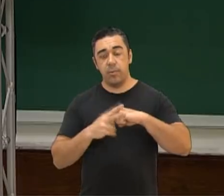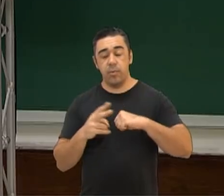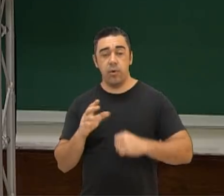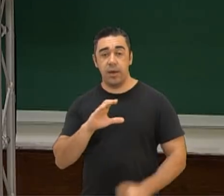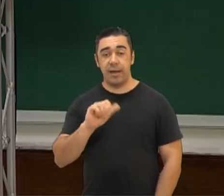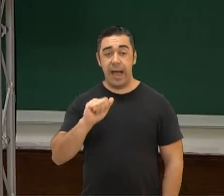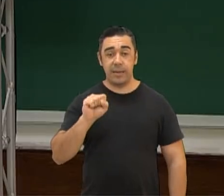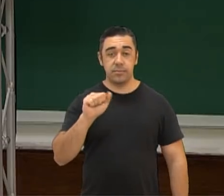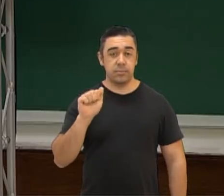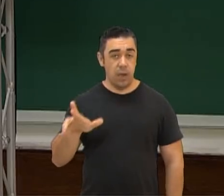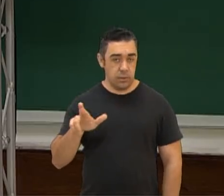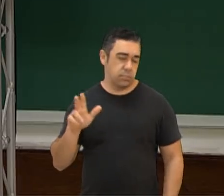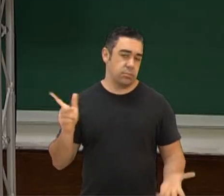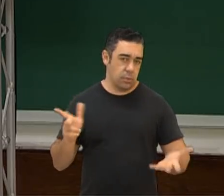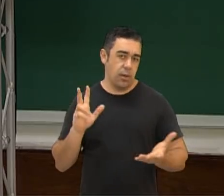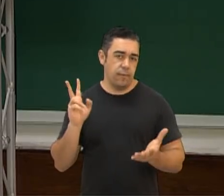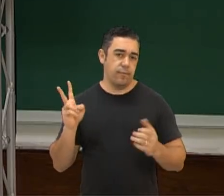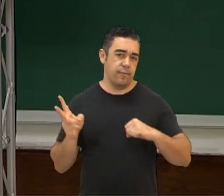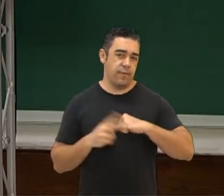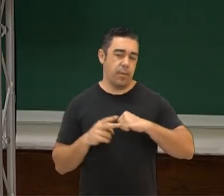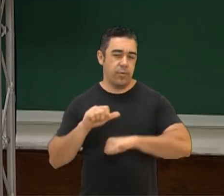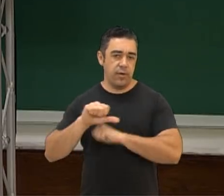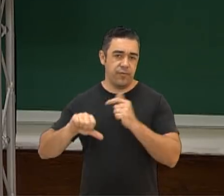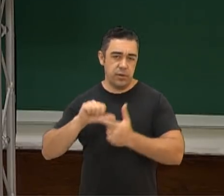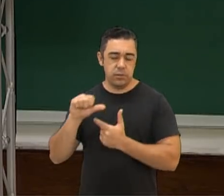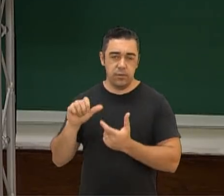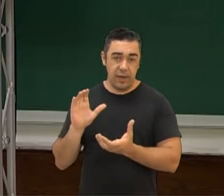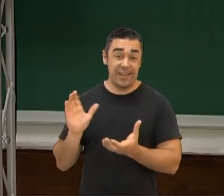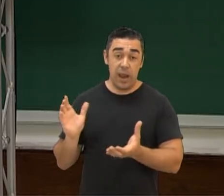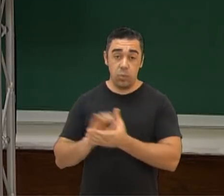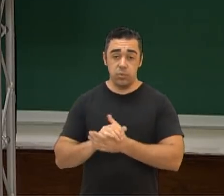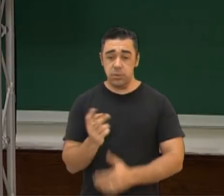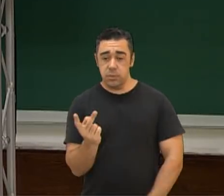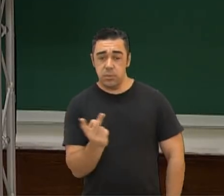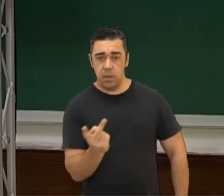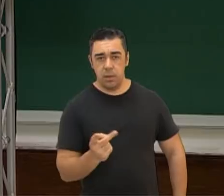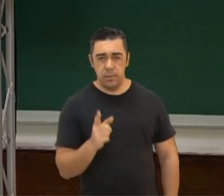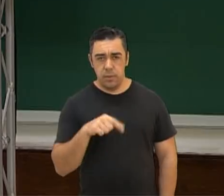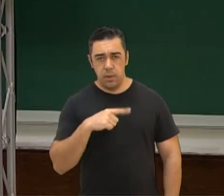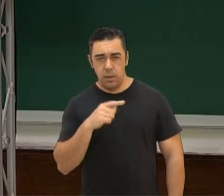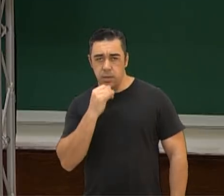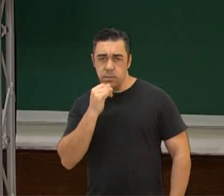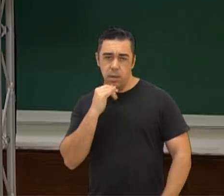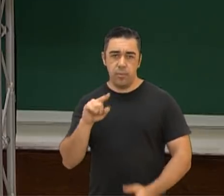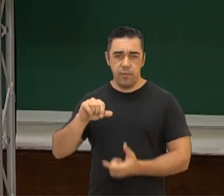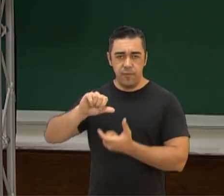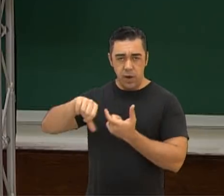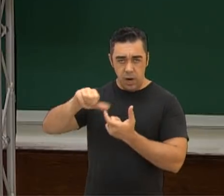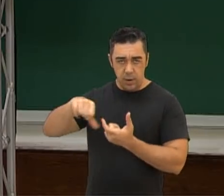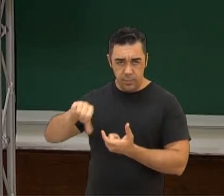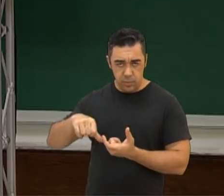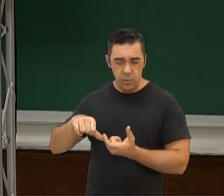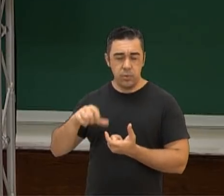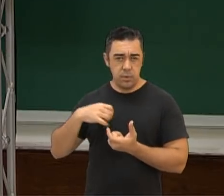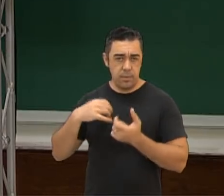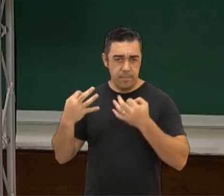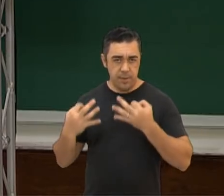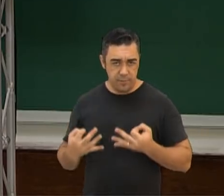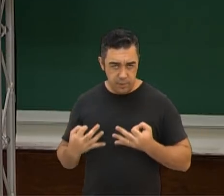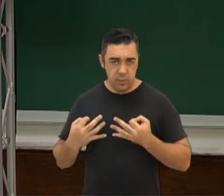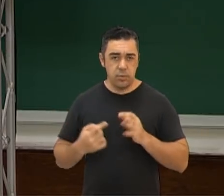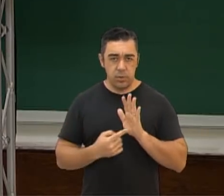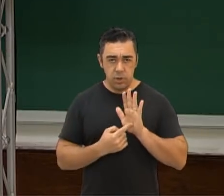forma reflexiva, né? Com pronome presente. Então, se fosse para a gente conjugar esse verbo aí no pretérito perfeito do